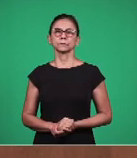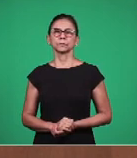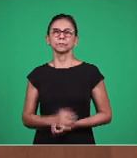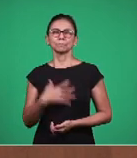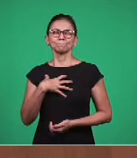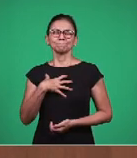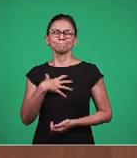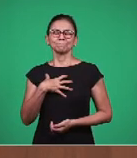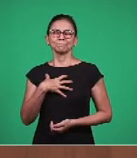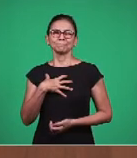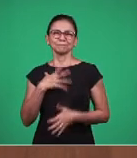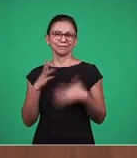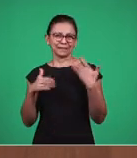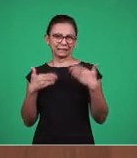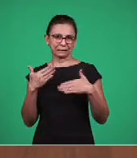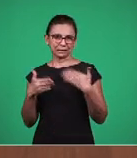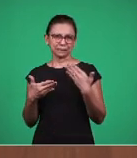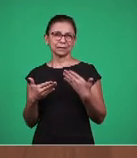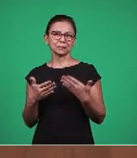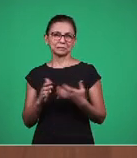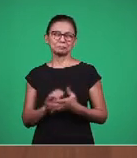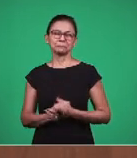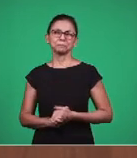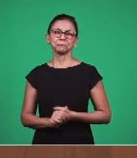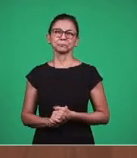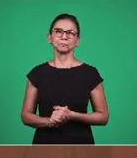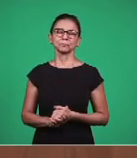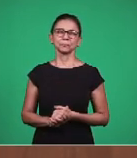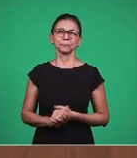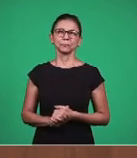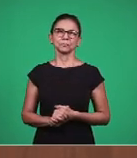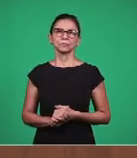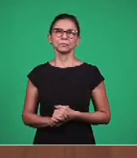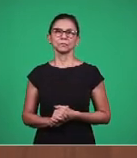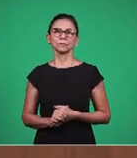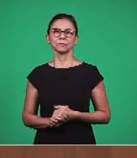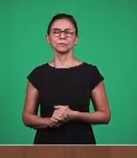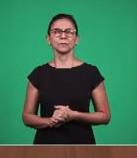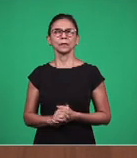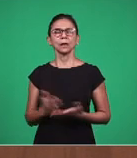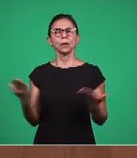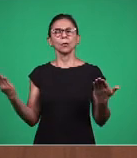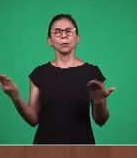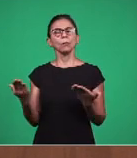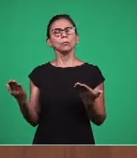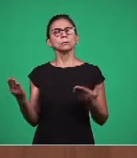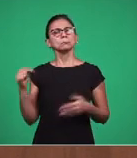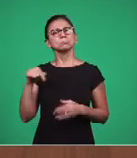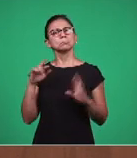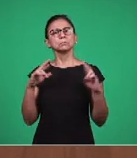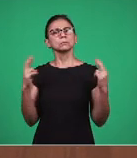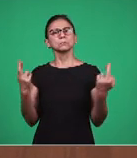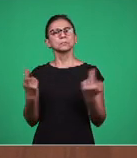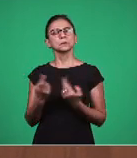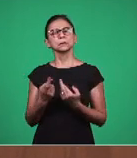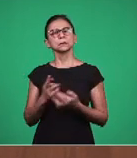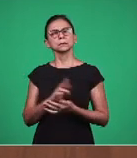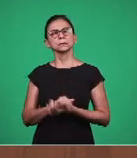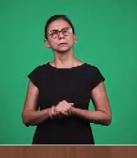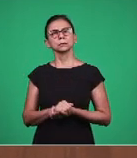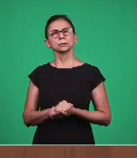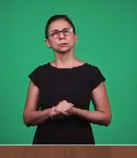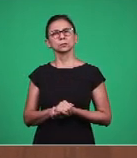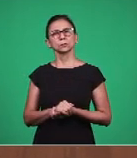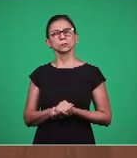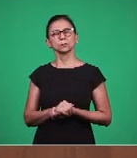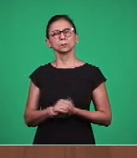alegria de estarmos aqui falando com os irmãos do